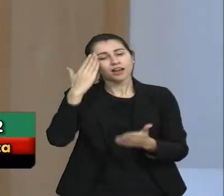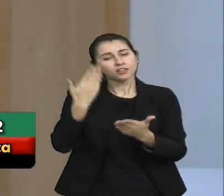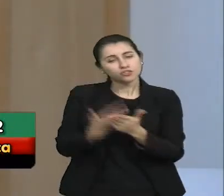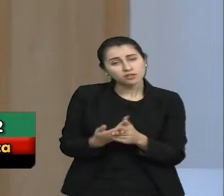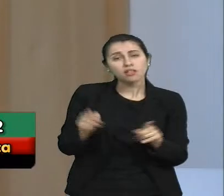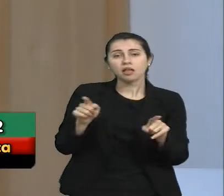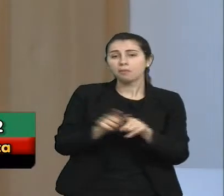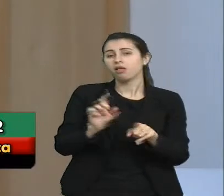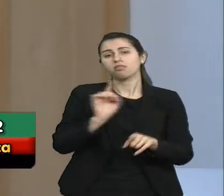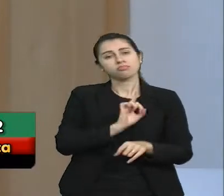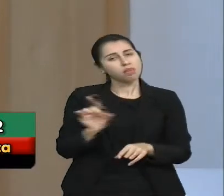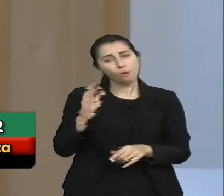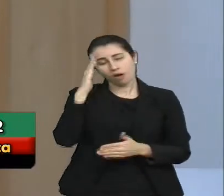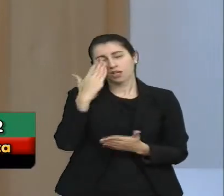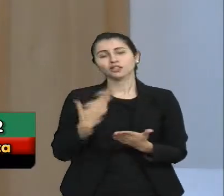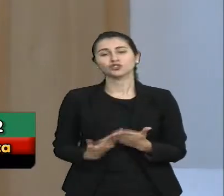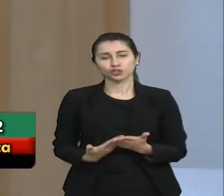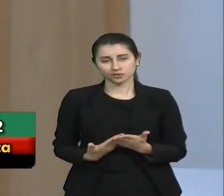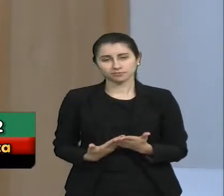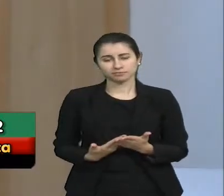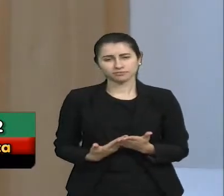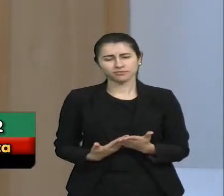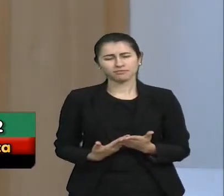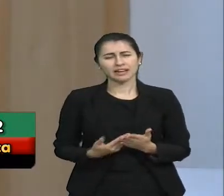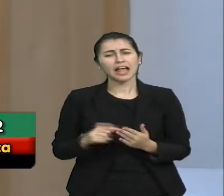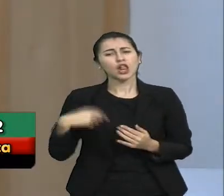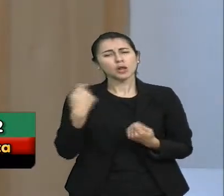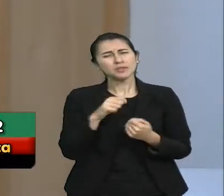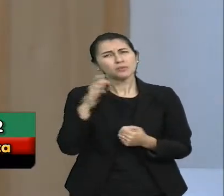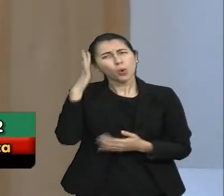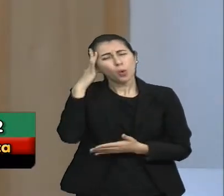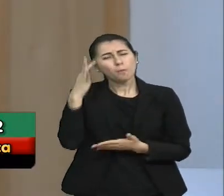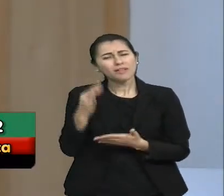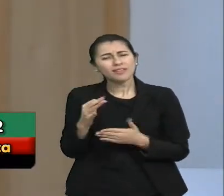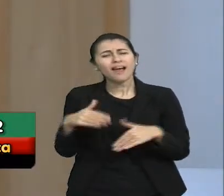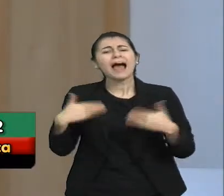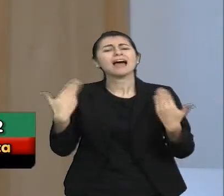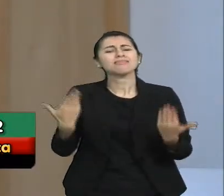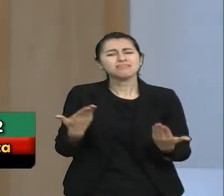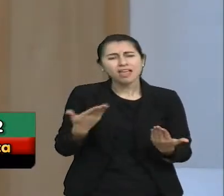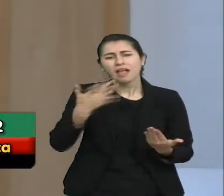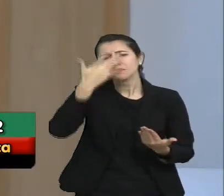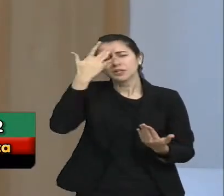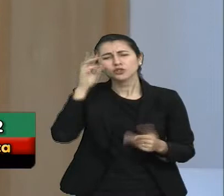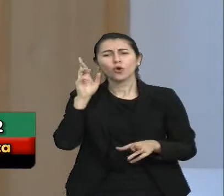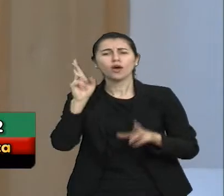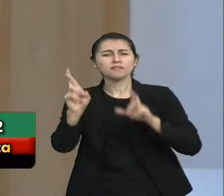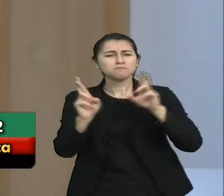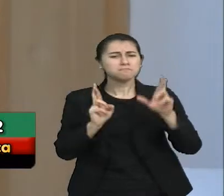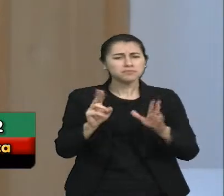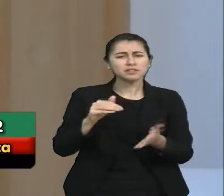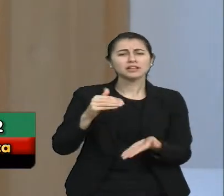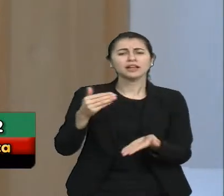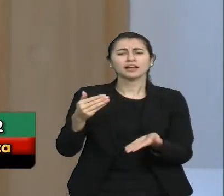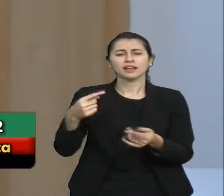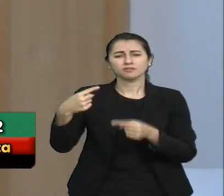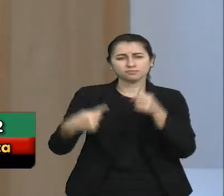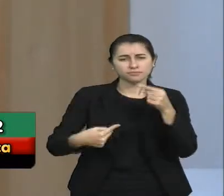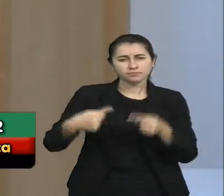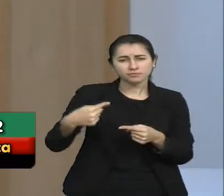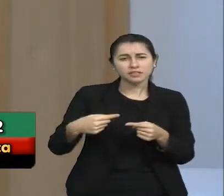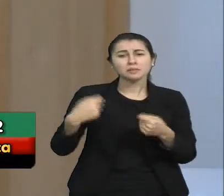gente entender cadê as autoridades discutindo povos de matrizes africanas e